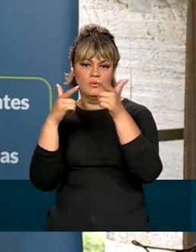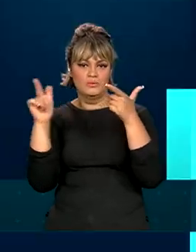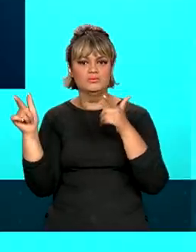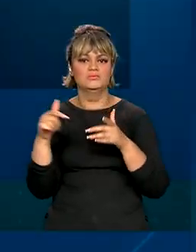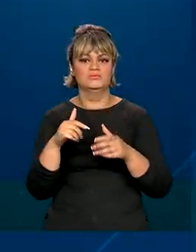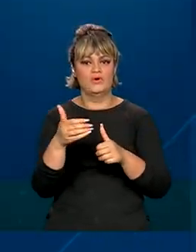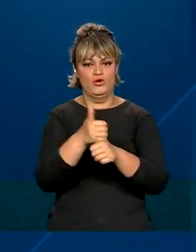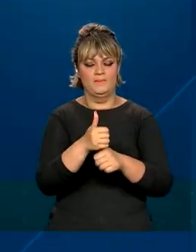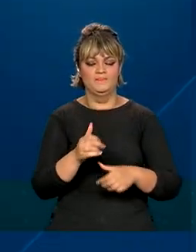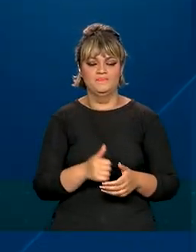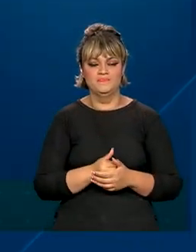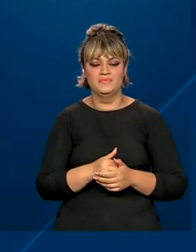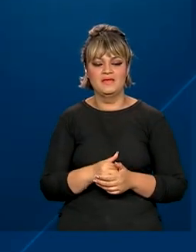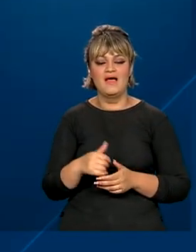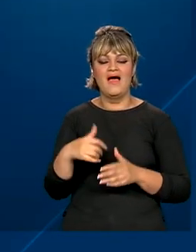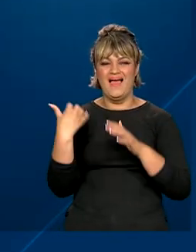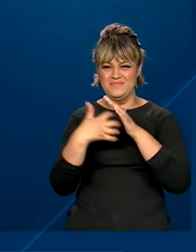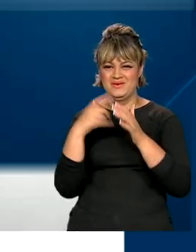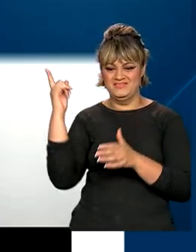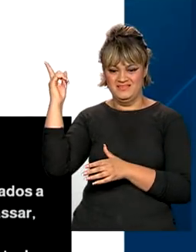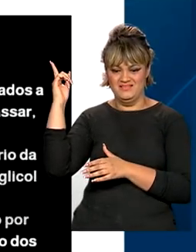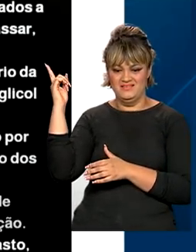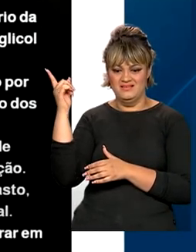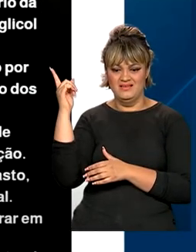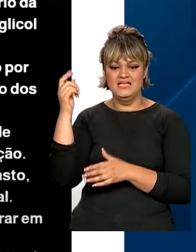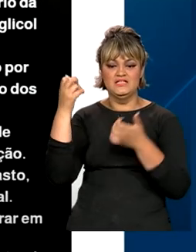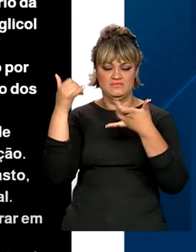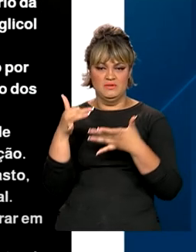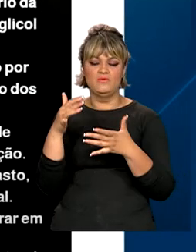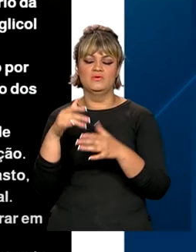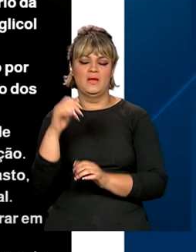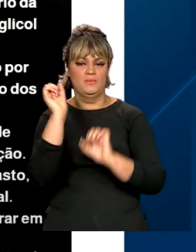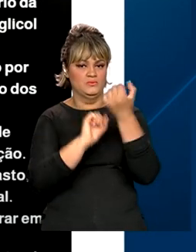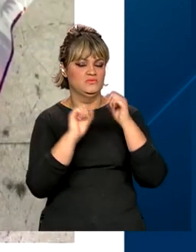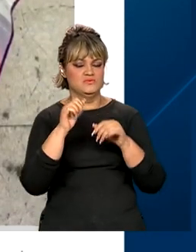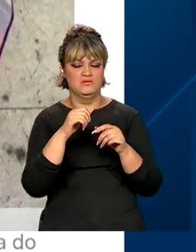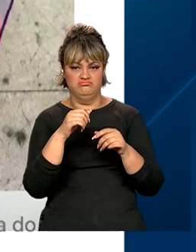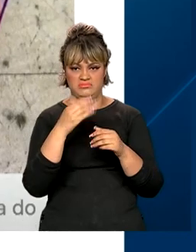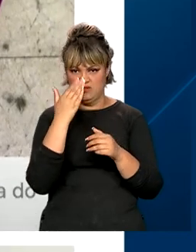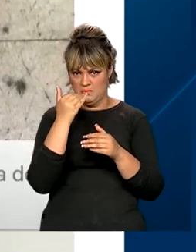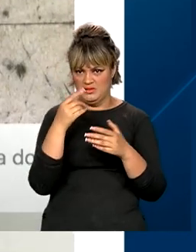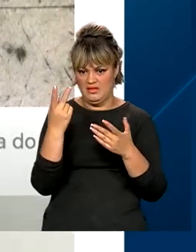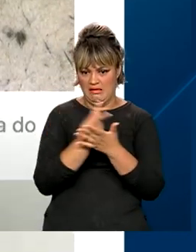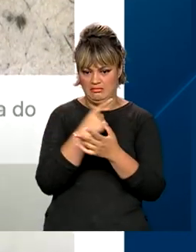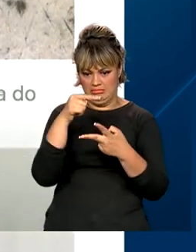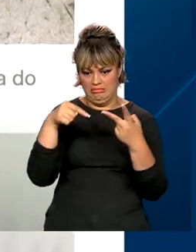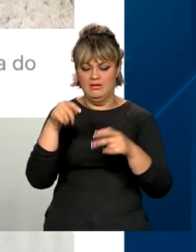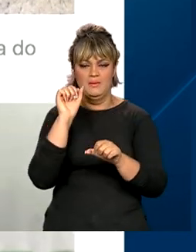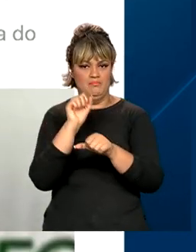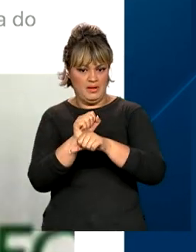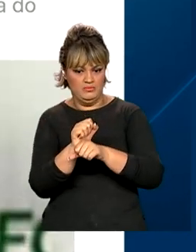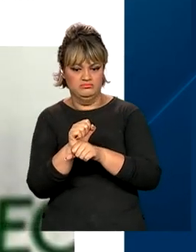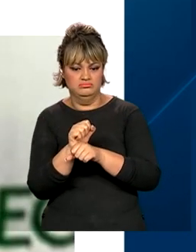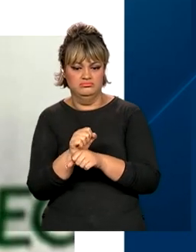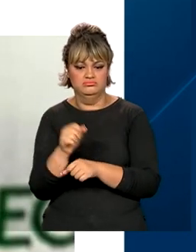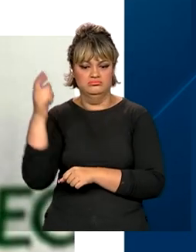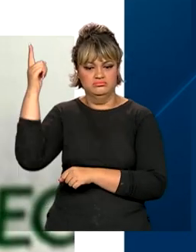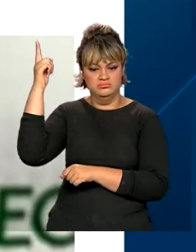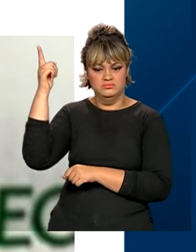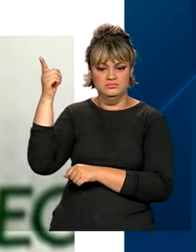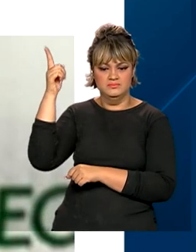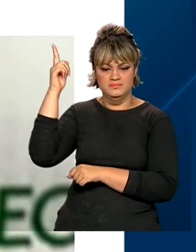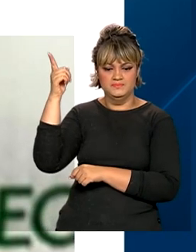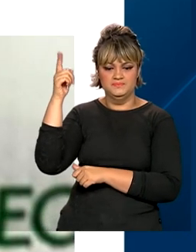contaminado em nota passar Pet food informou que já interrompeu a produção dos petiscos caninos que